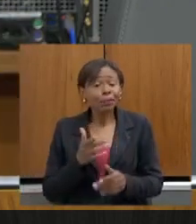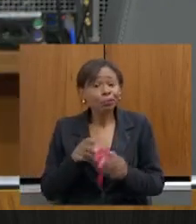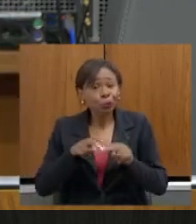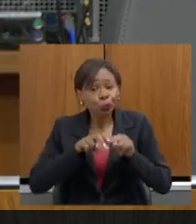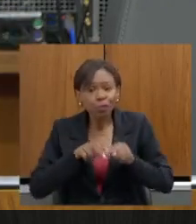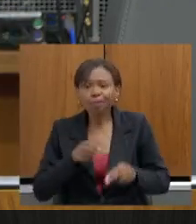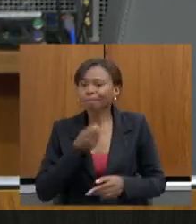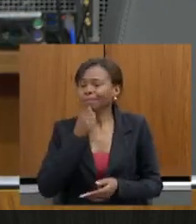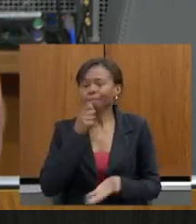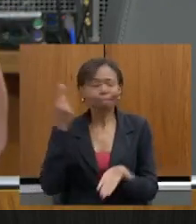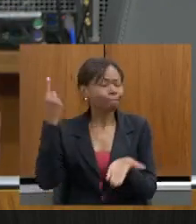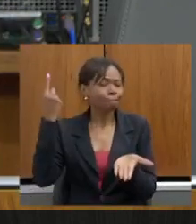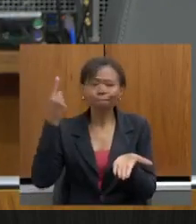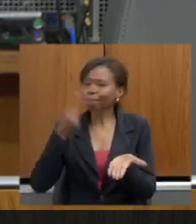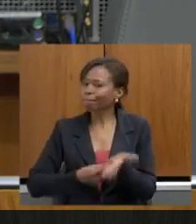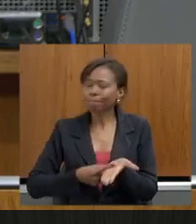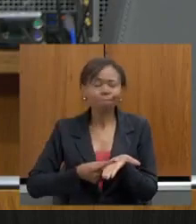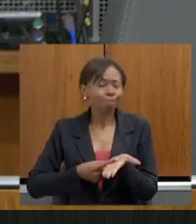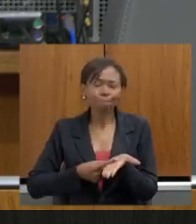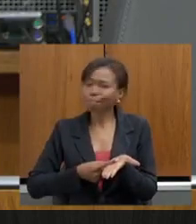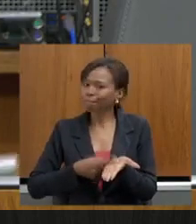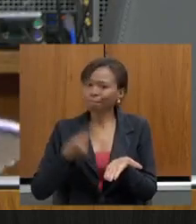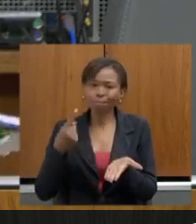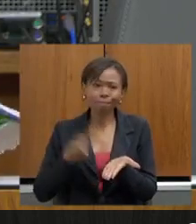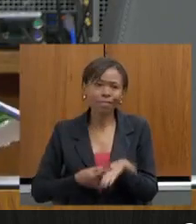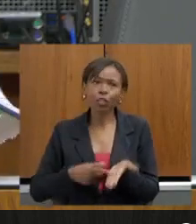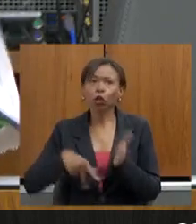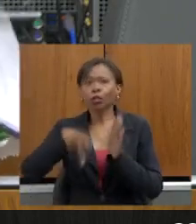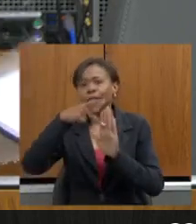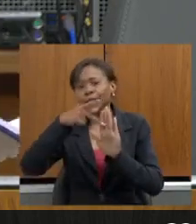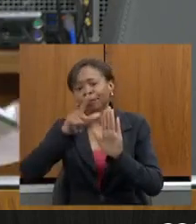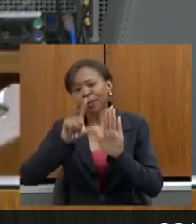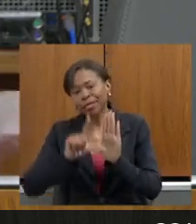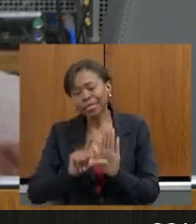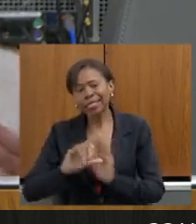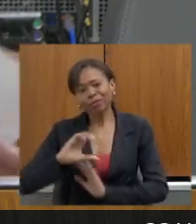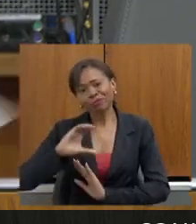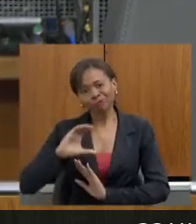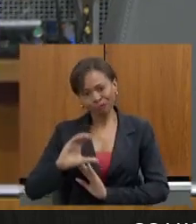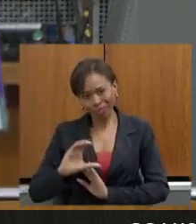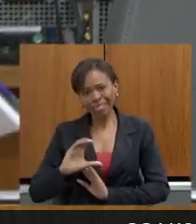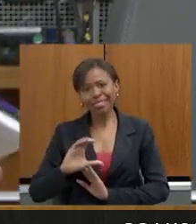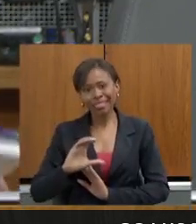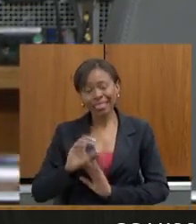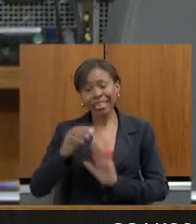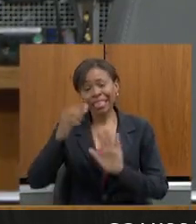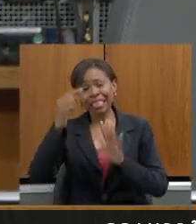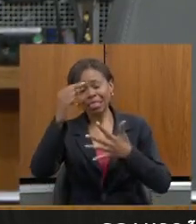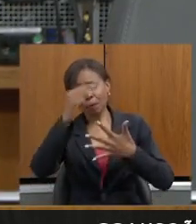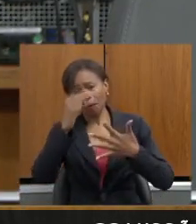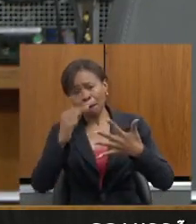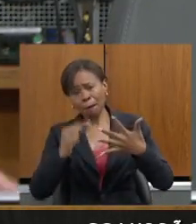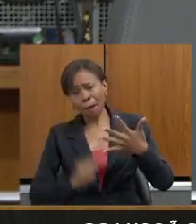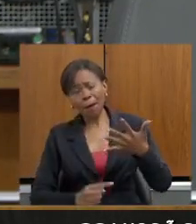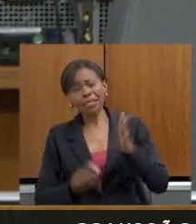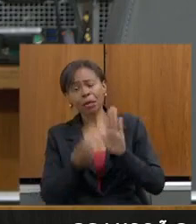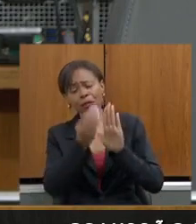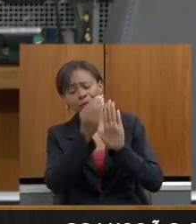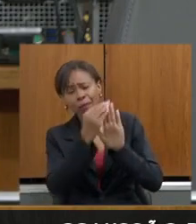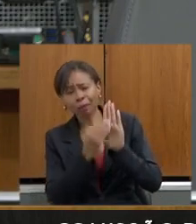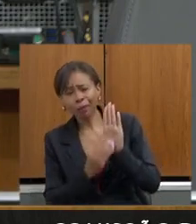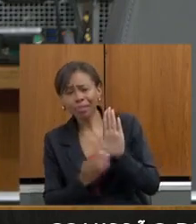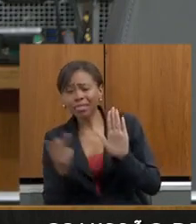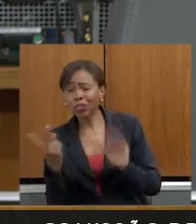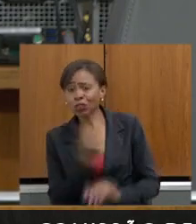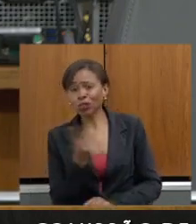chegar a um acordo a um consenso né em relação à aos itens desses dois projetos de leis